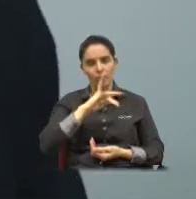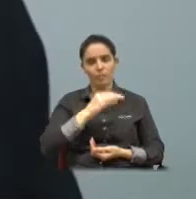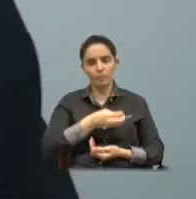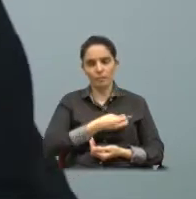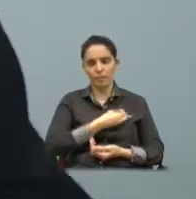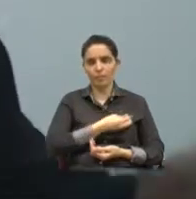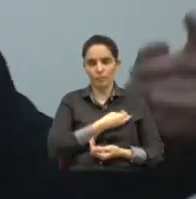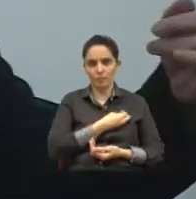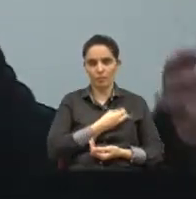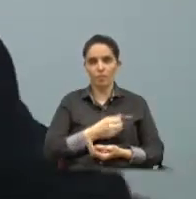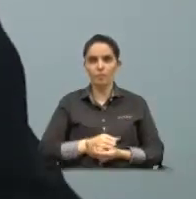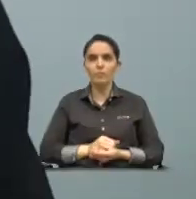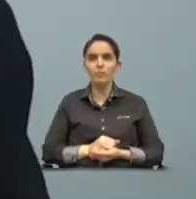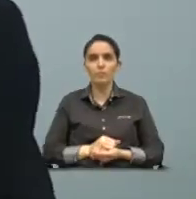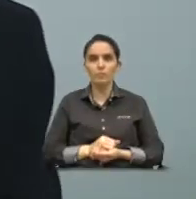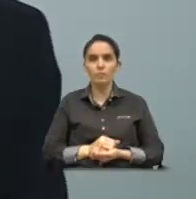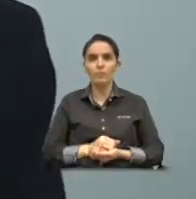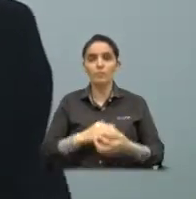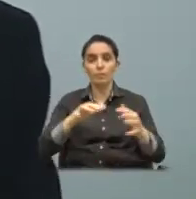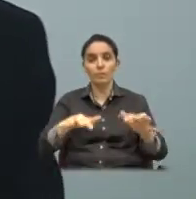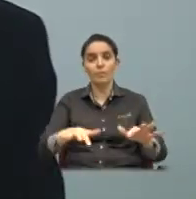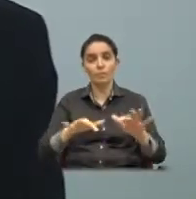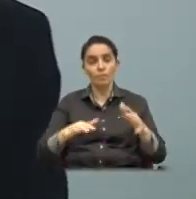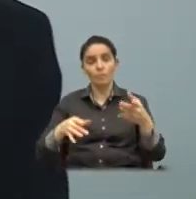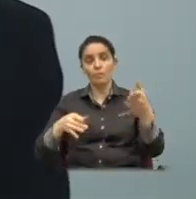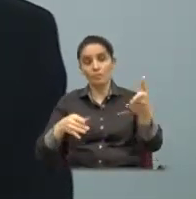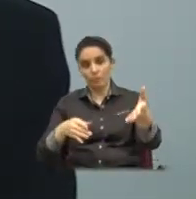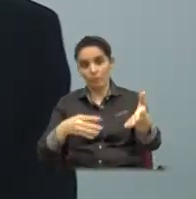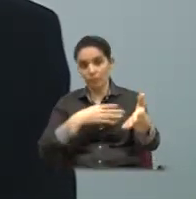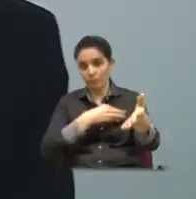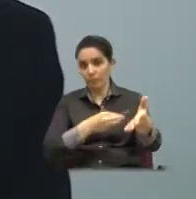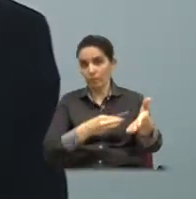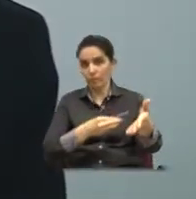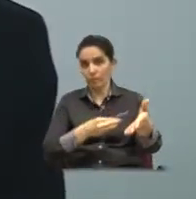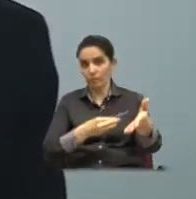imagino quanto você procurou o seu pai.